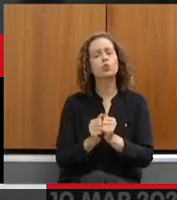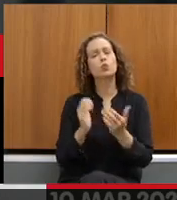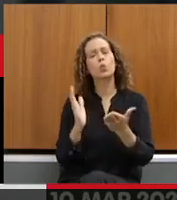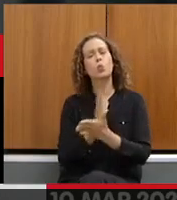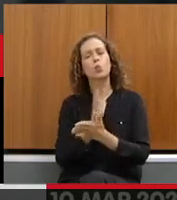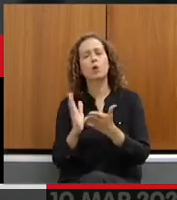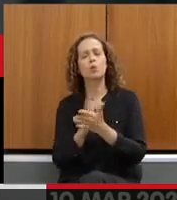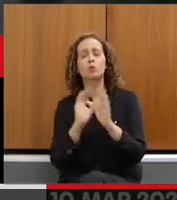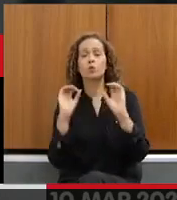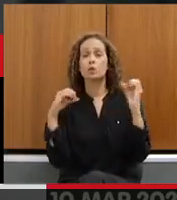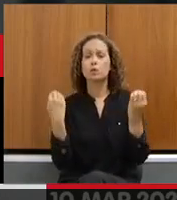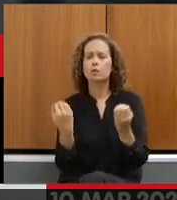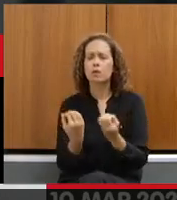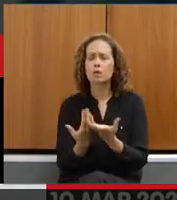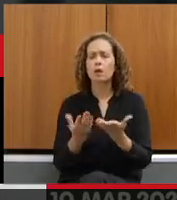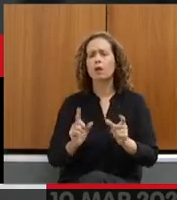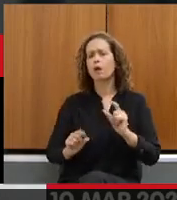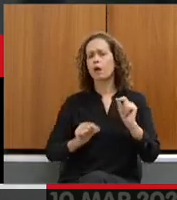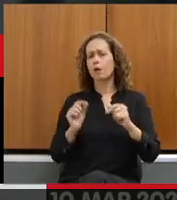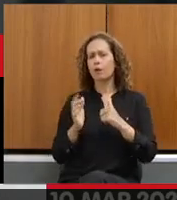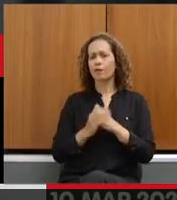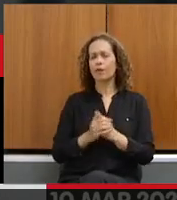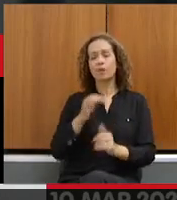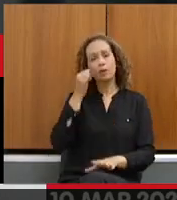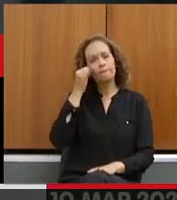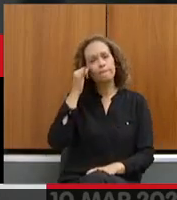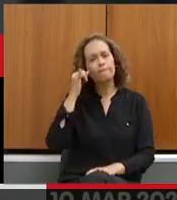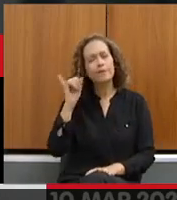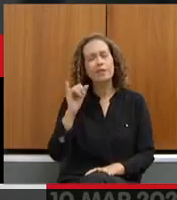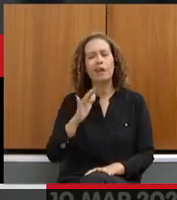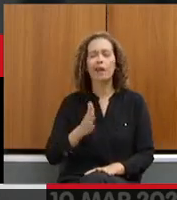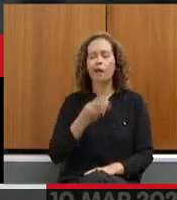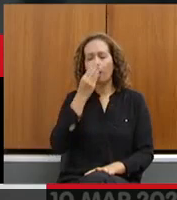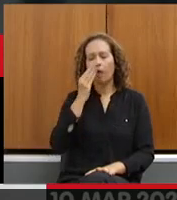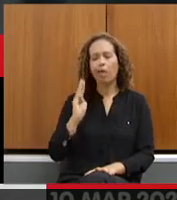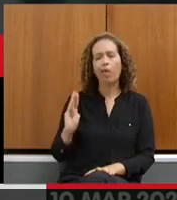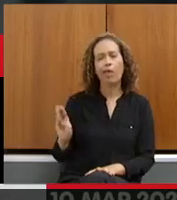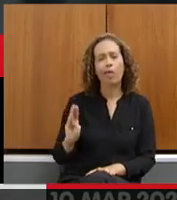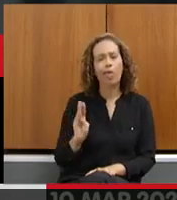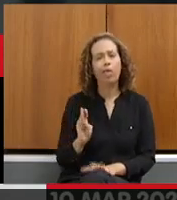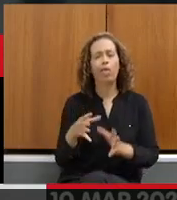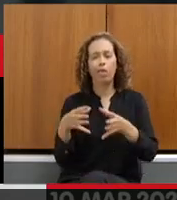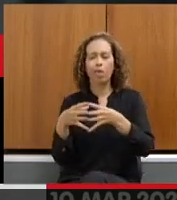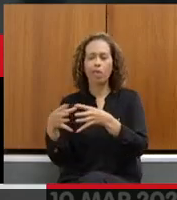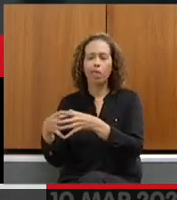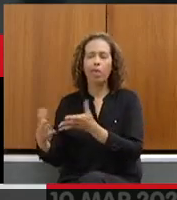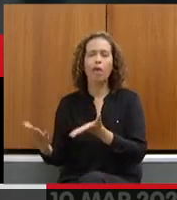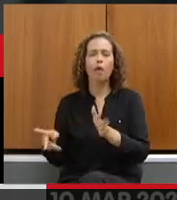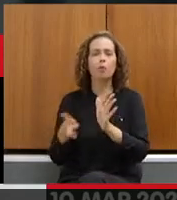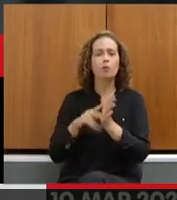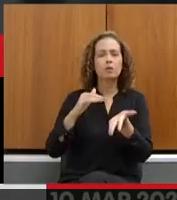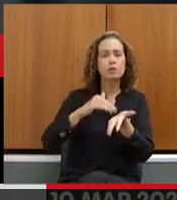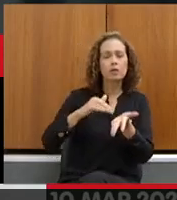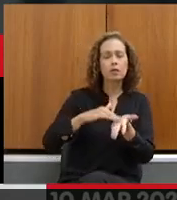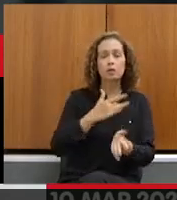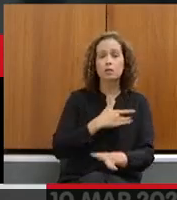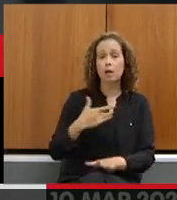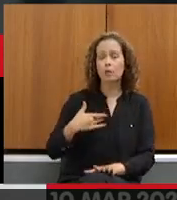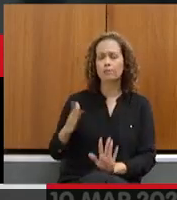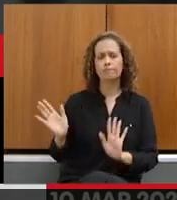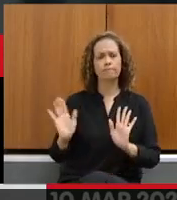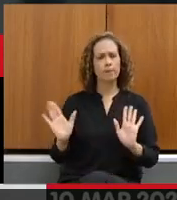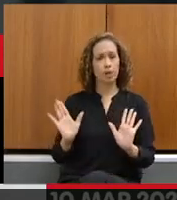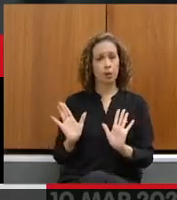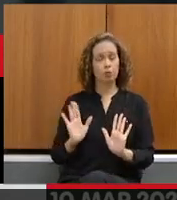justamente para não dar margem parecendo que isso foi a discricionaridade isolada da Secretaria Estadual de Saúde não isso foi